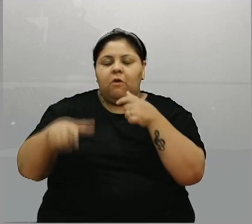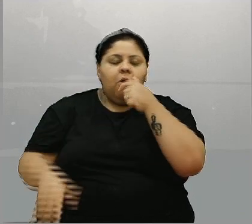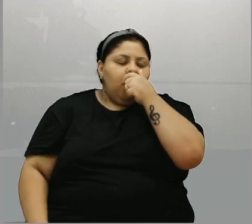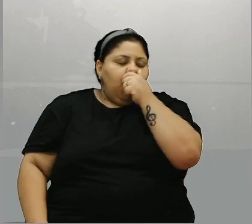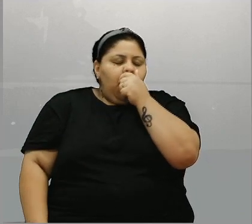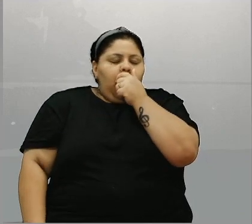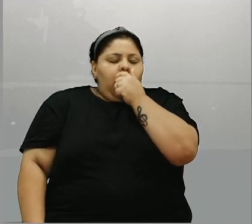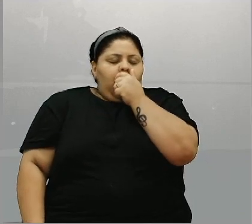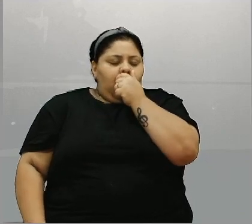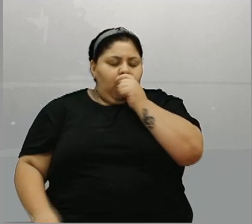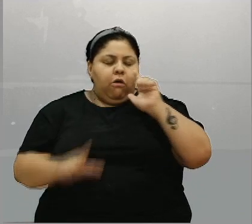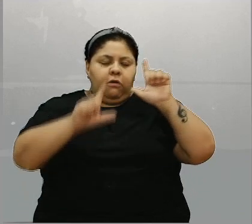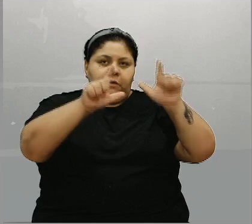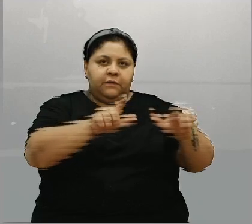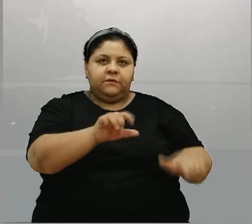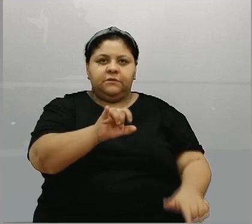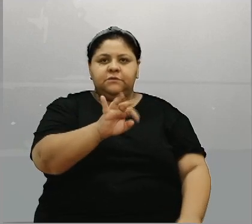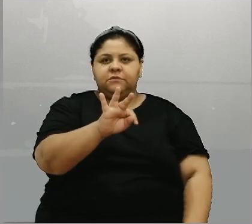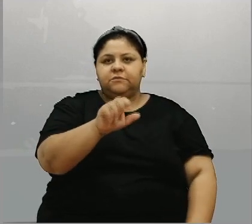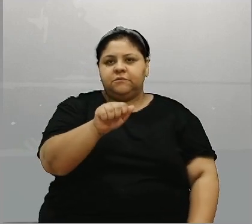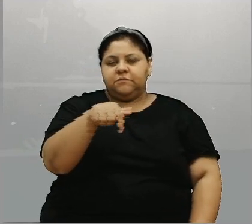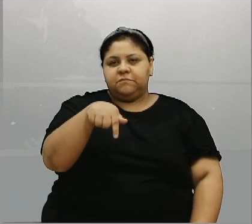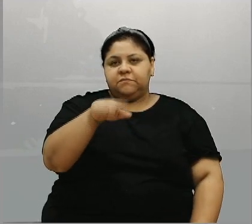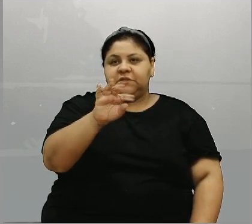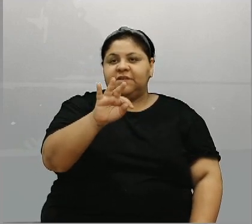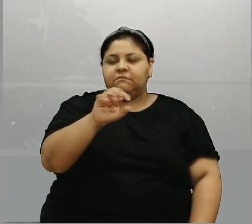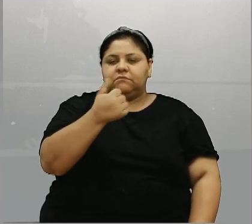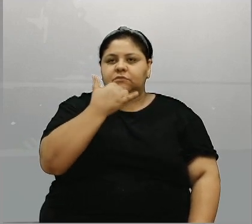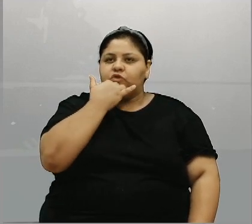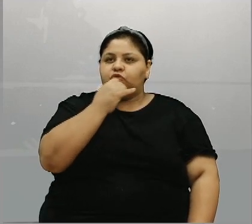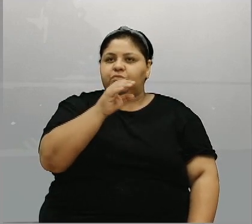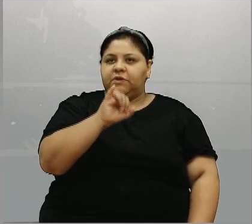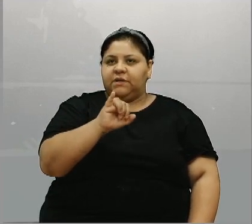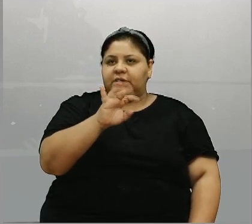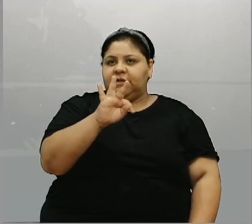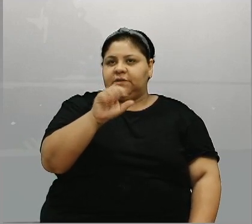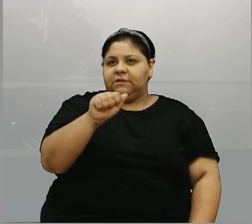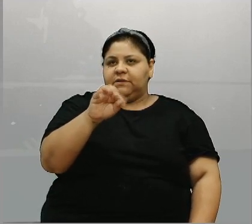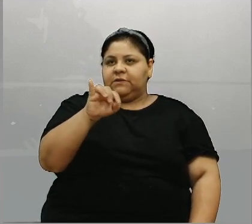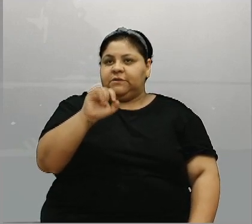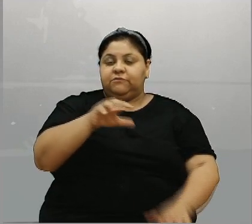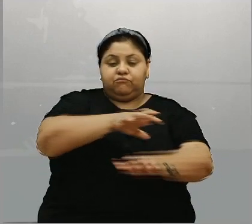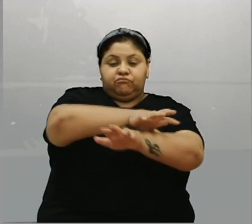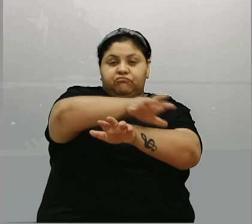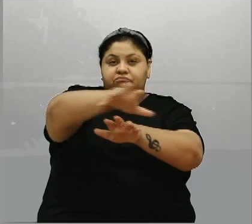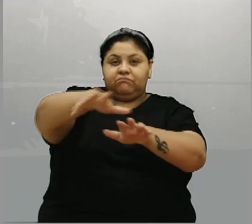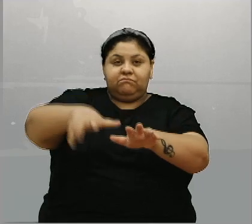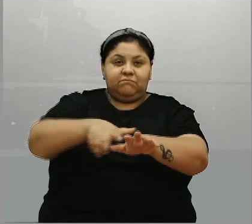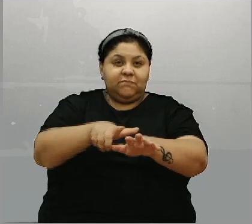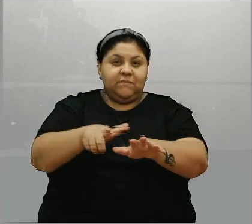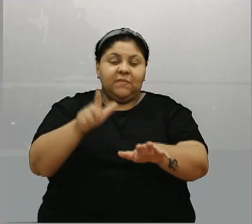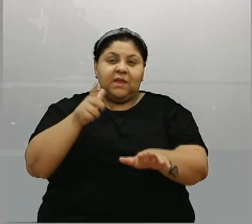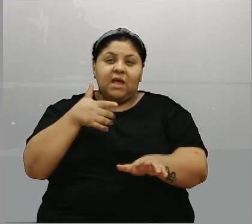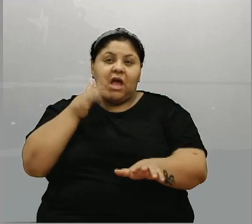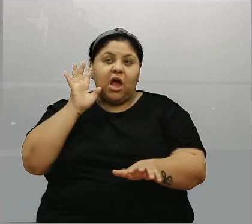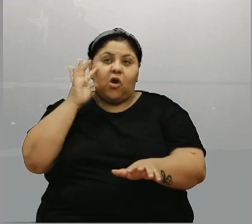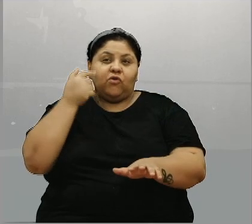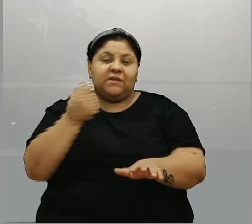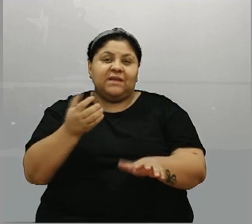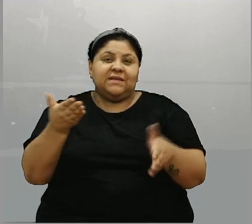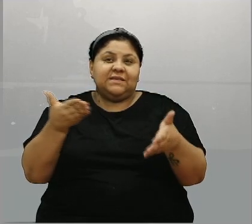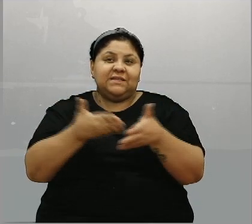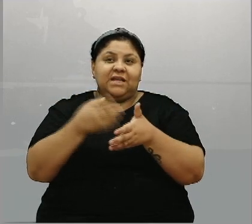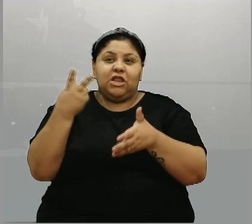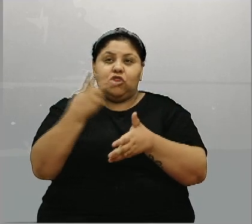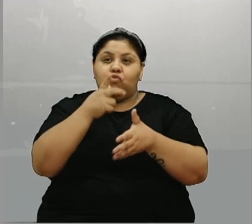região de Itati, Maquiné, Três Forquilhas, é uma região muito castigada, com 2 a 3 enchentes ano, aonde desce as